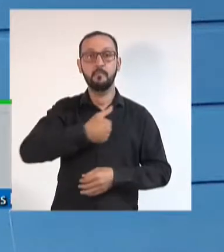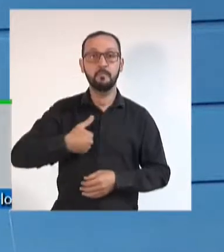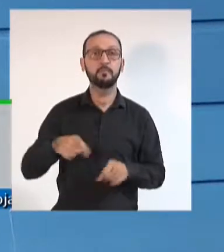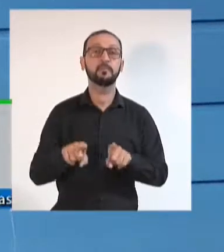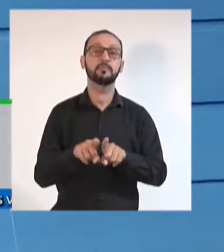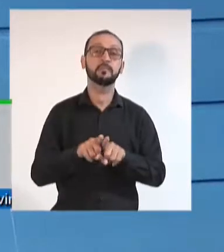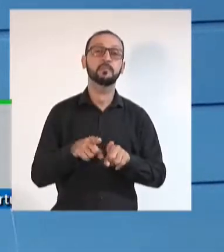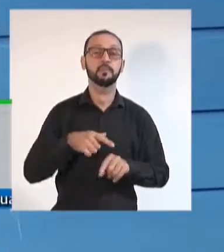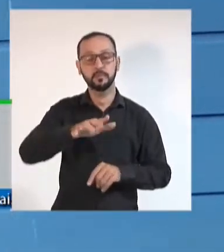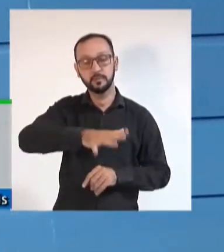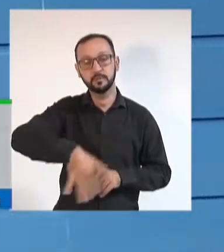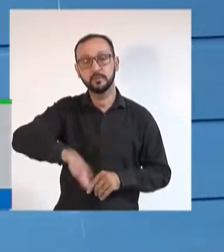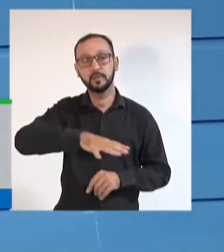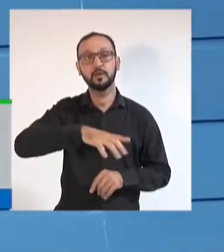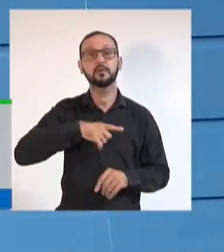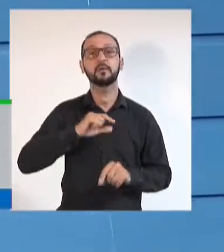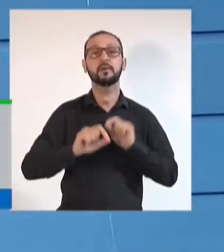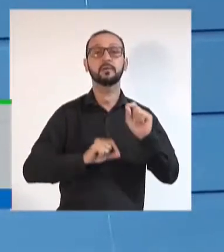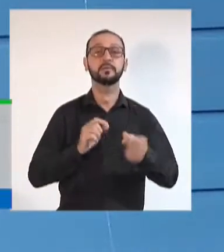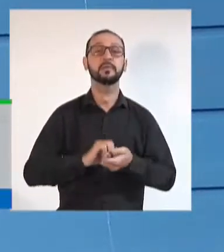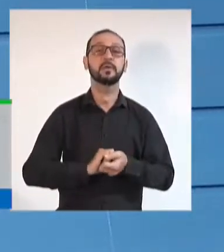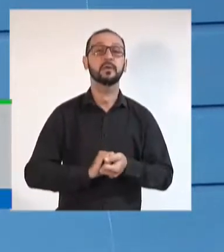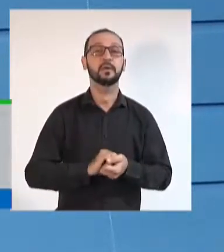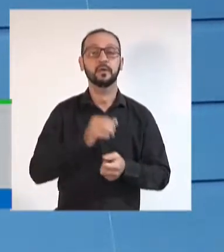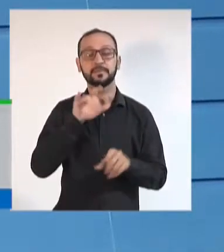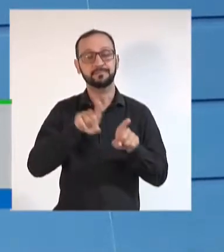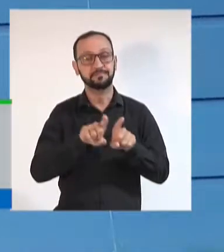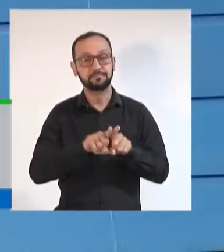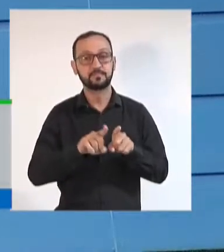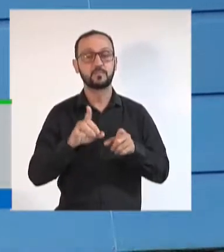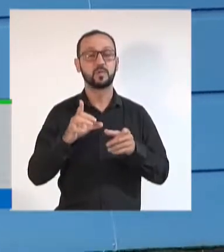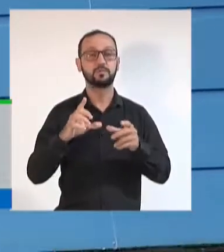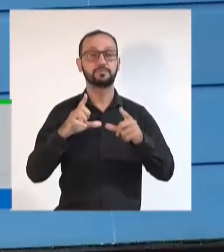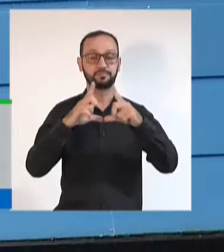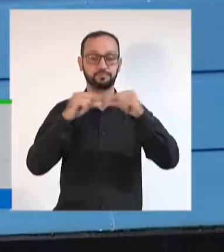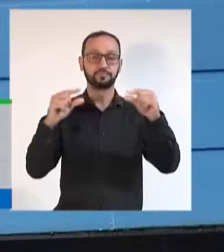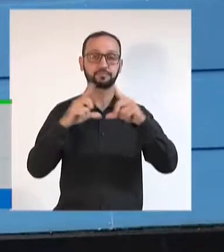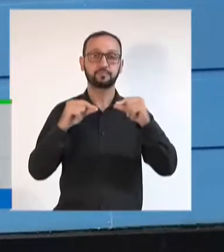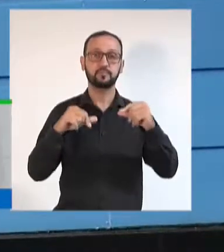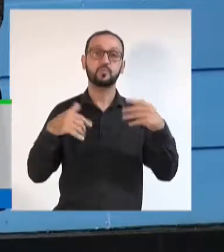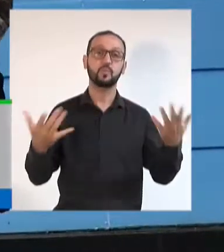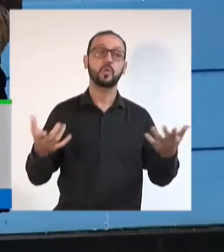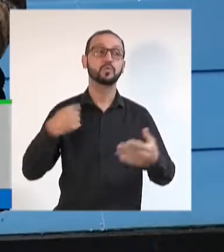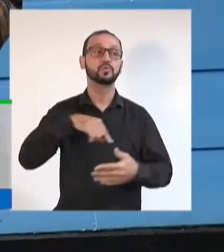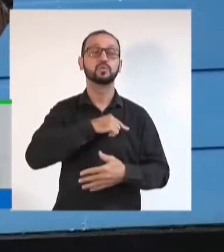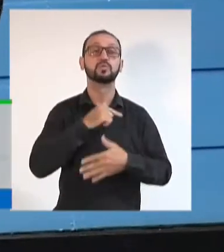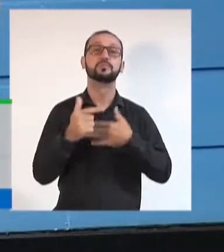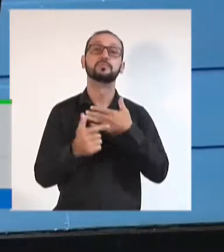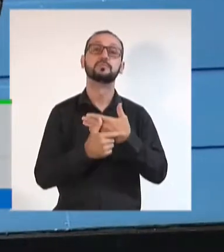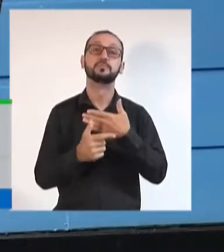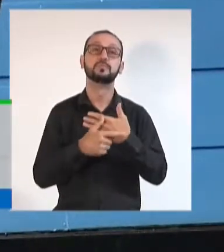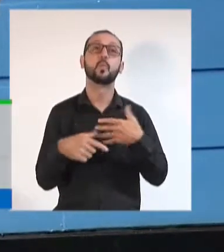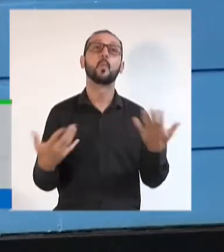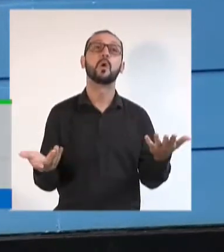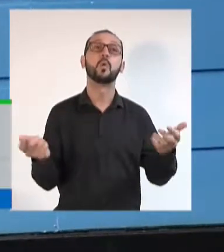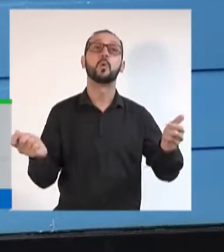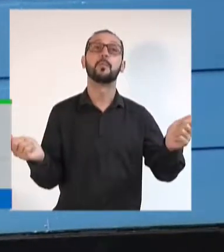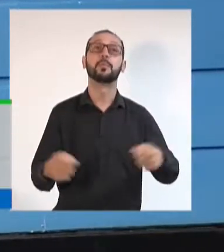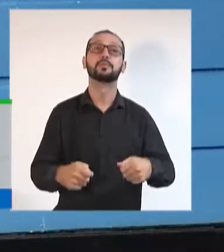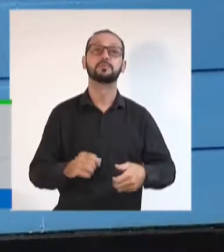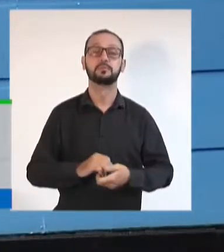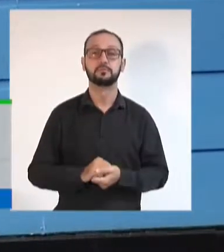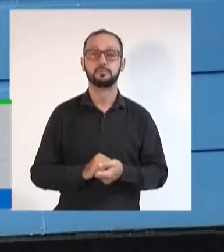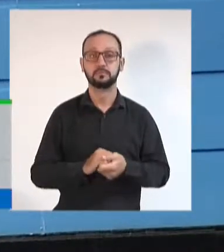nacional, distrital, né, no caso do Distrito Federal. Então, qual é o nosso papel? Competência é